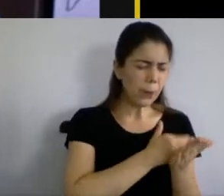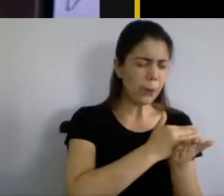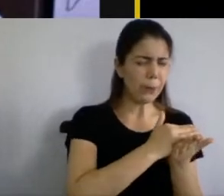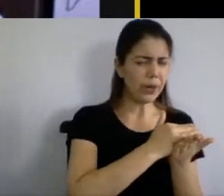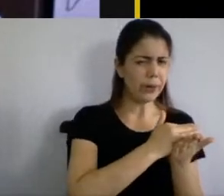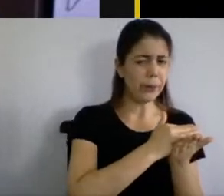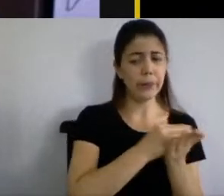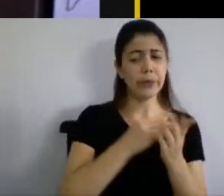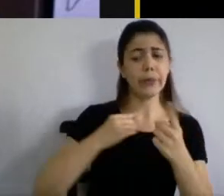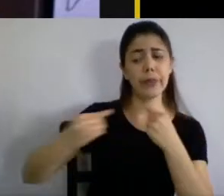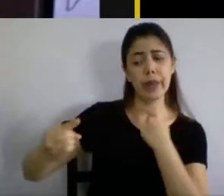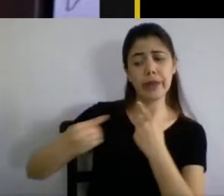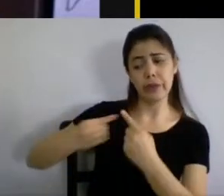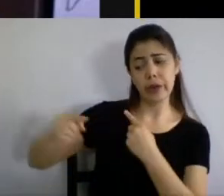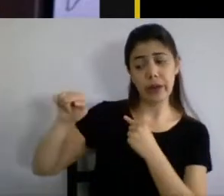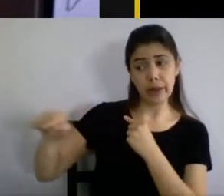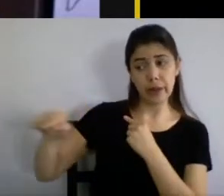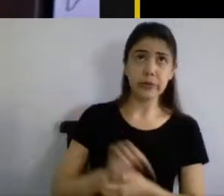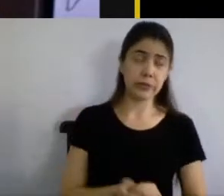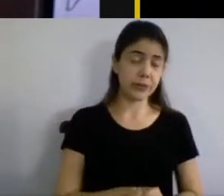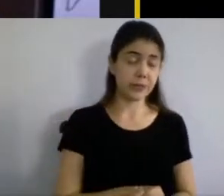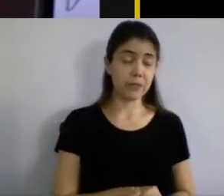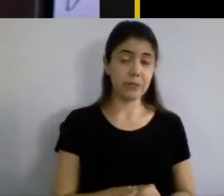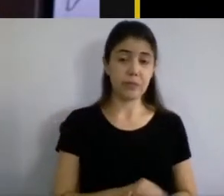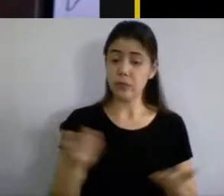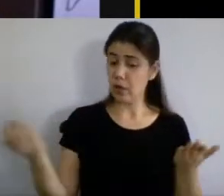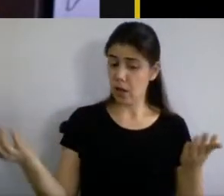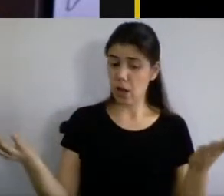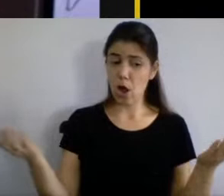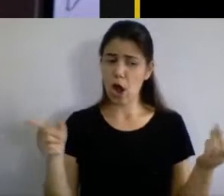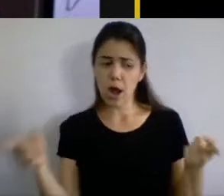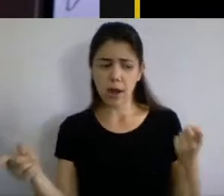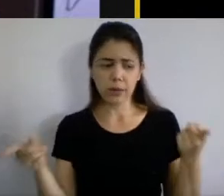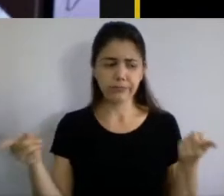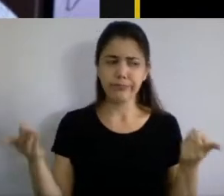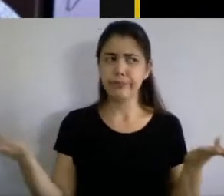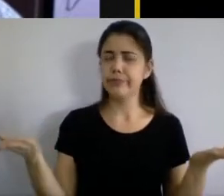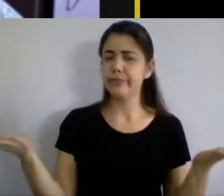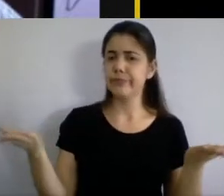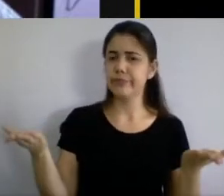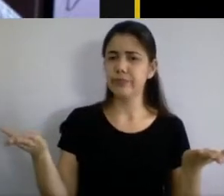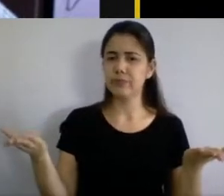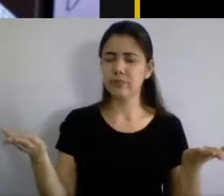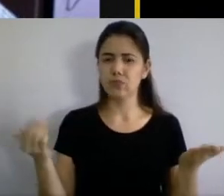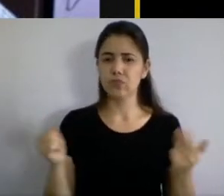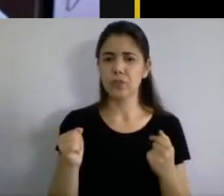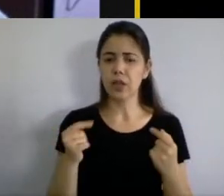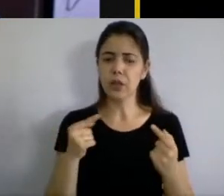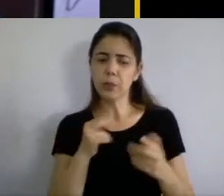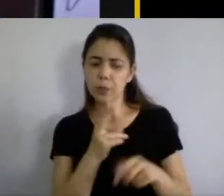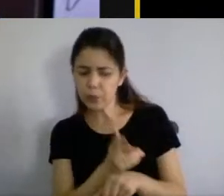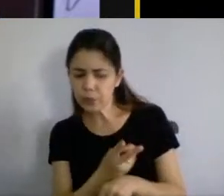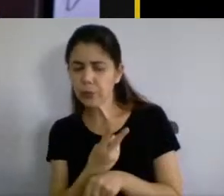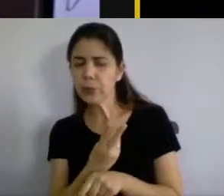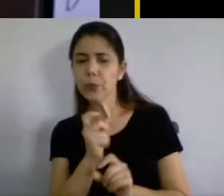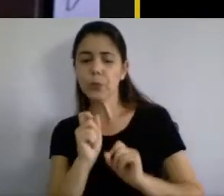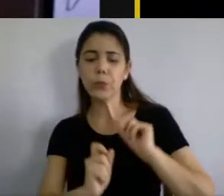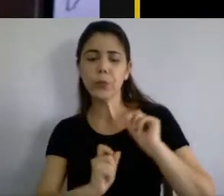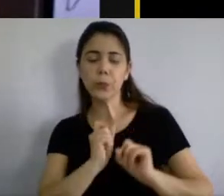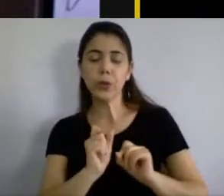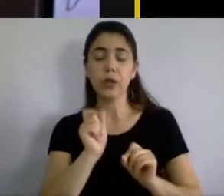a retórica quanto a dialética, elas buscam as premissas sempre no que os homens dizem, que nos homens